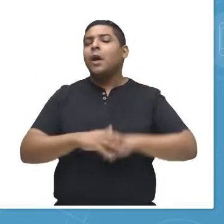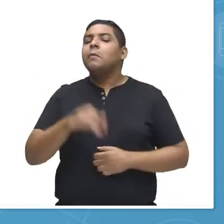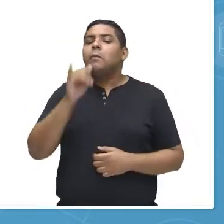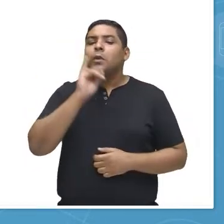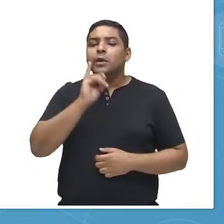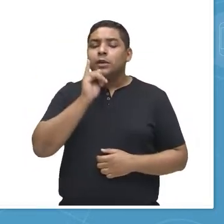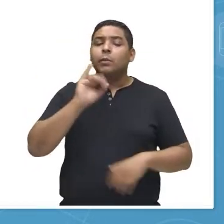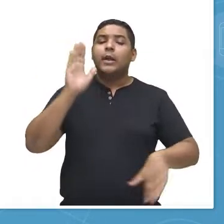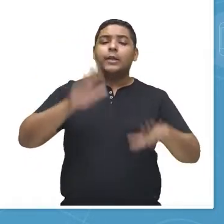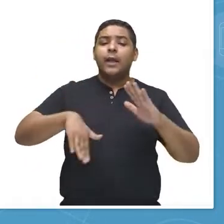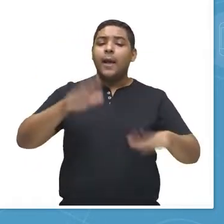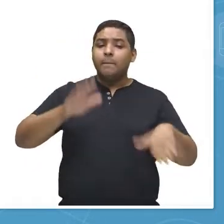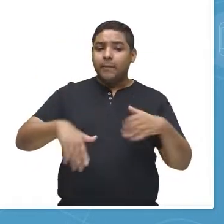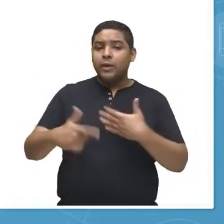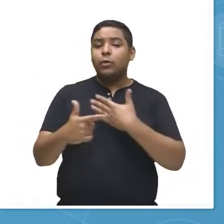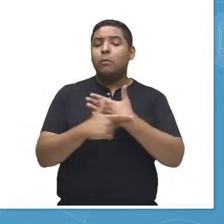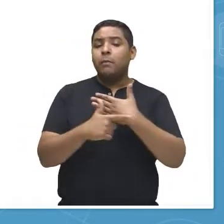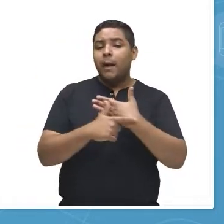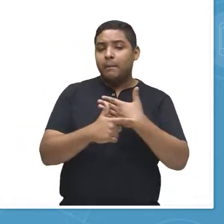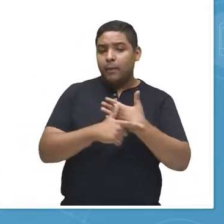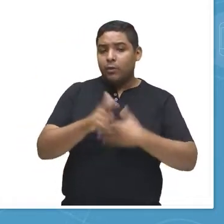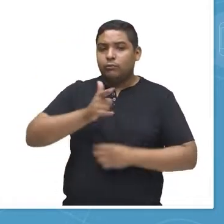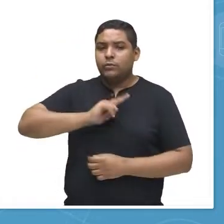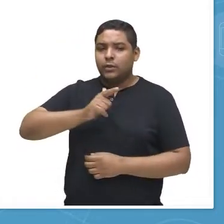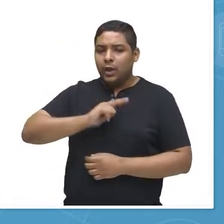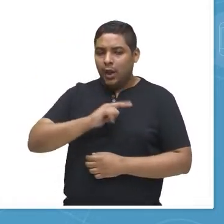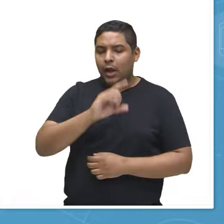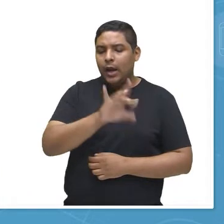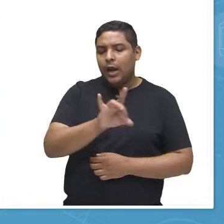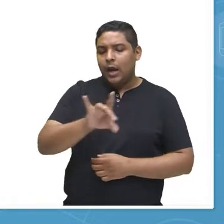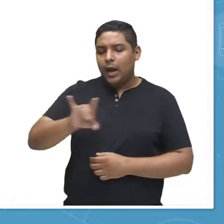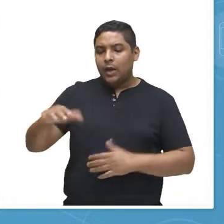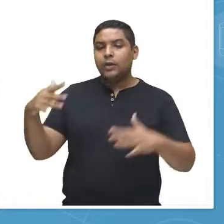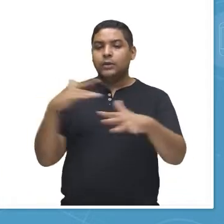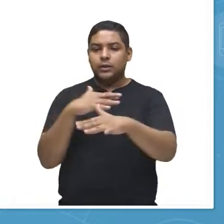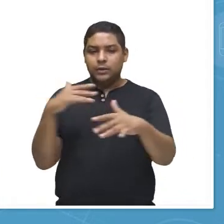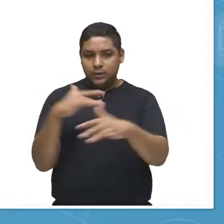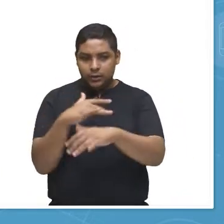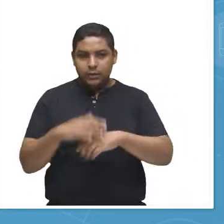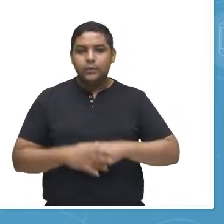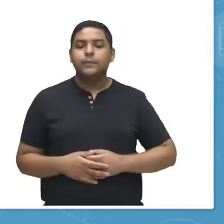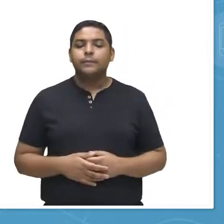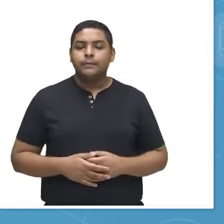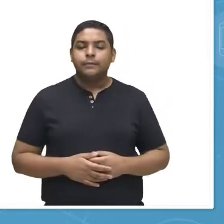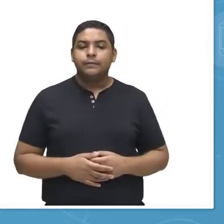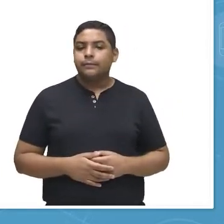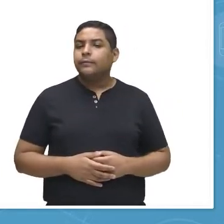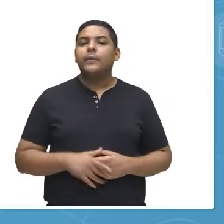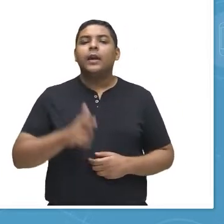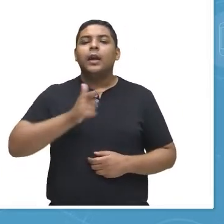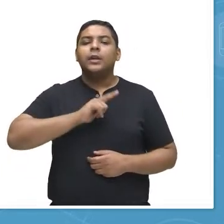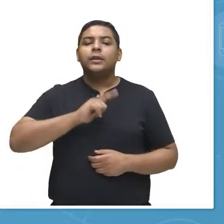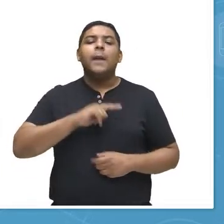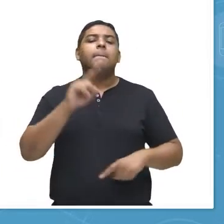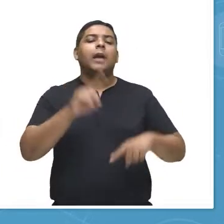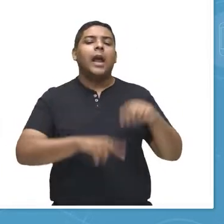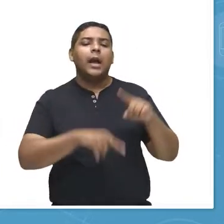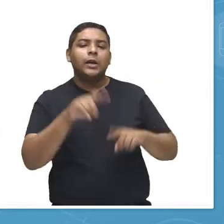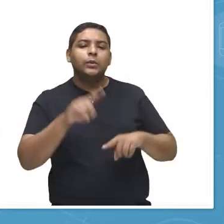atrativa dependendo do papel em que ela exerce. Então, quanto mais atividades, quanto mais